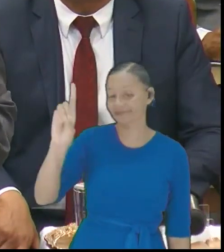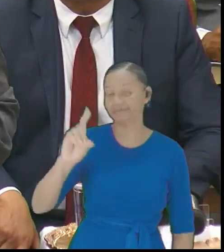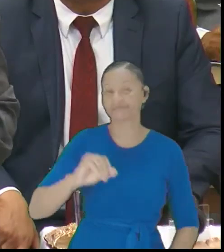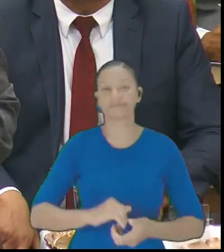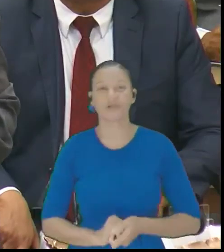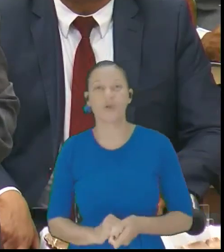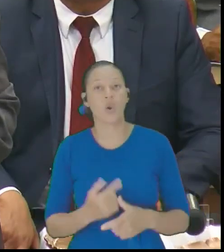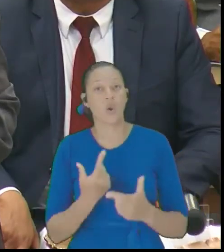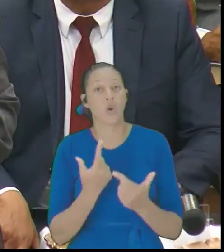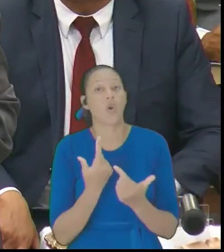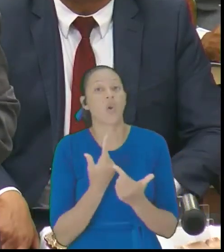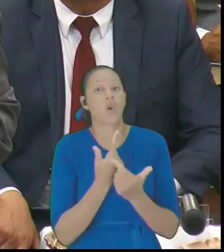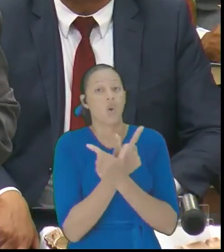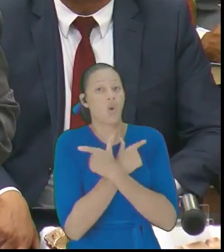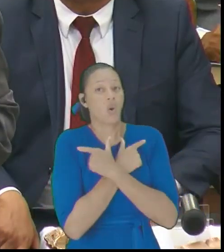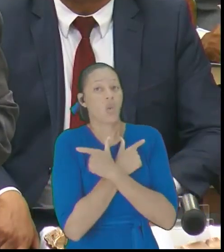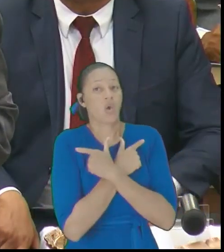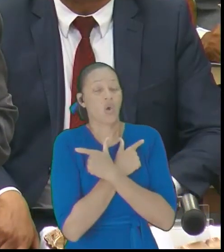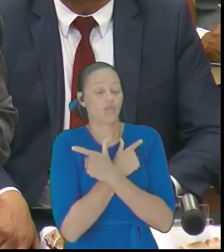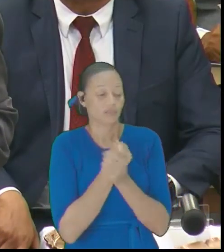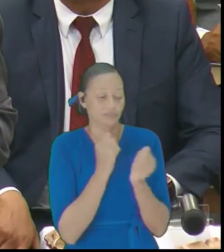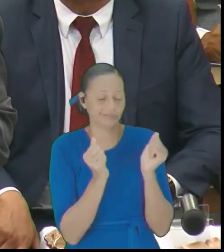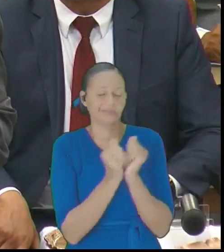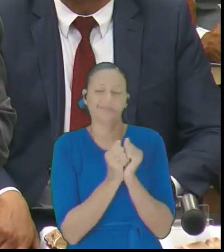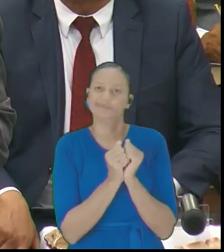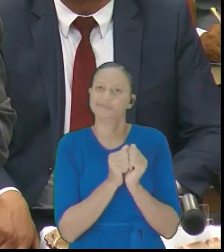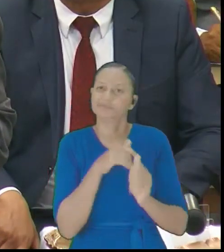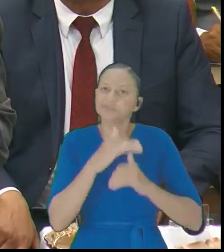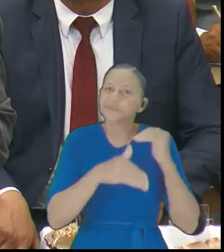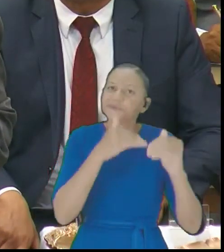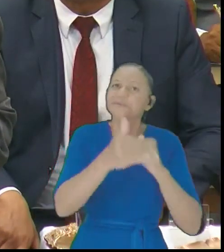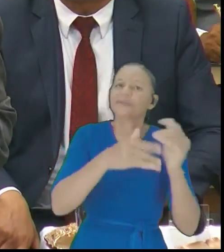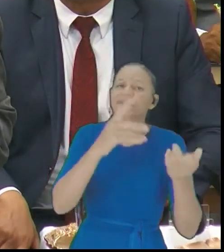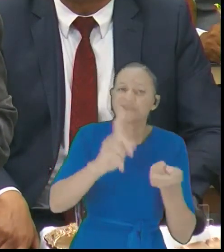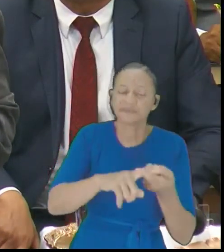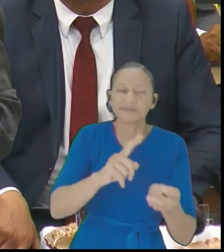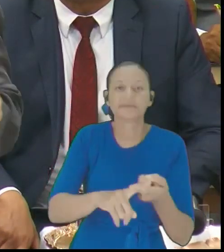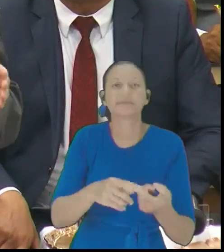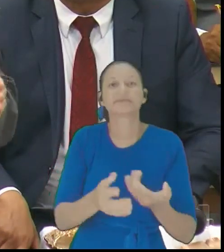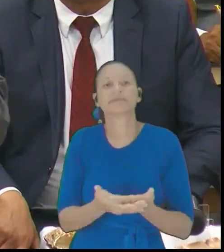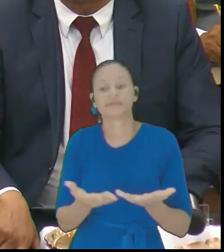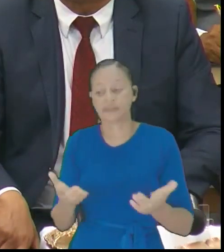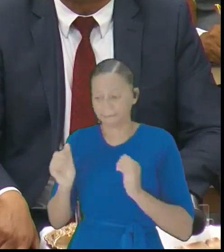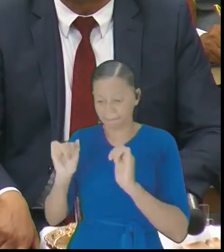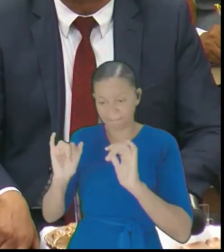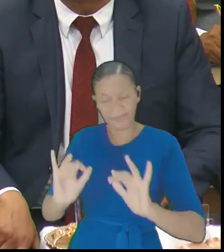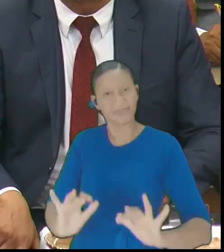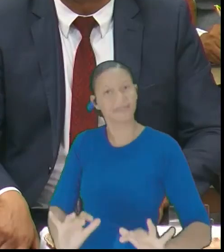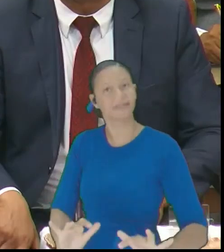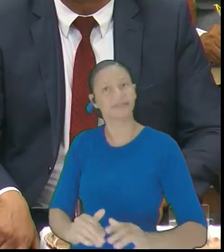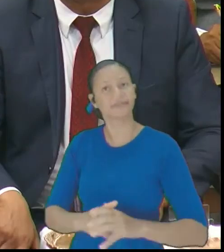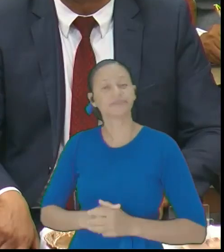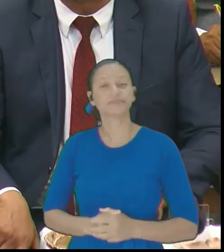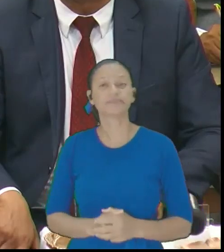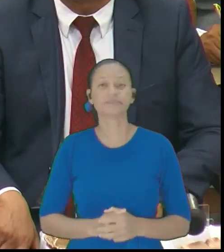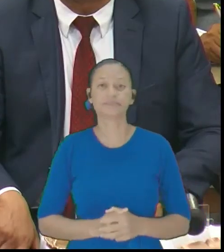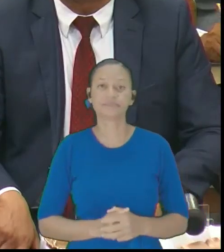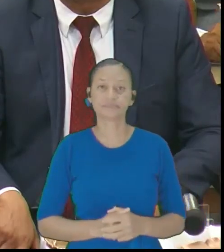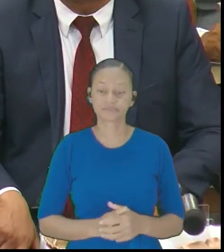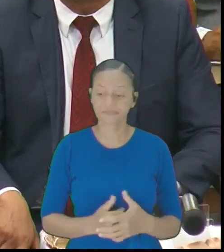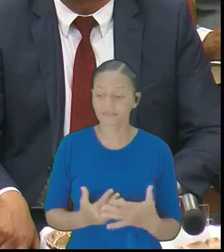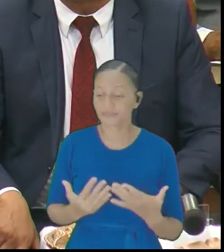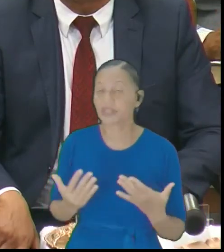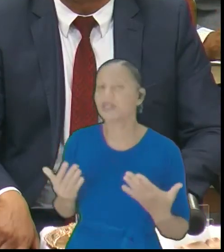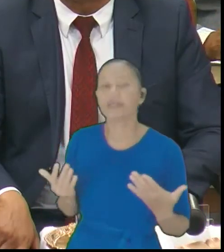Ló está junto, automaticamente prospera também. É abençoado. De